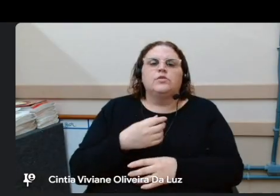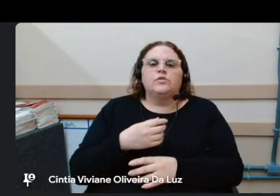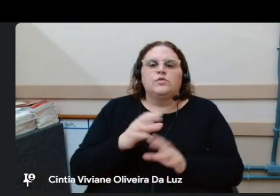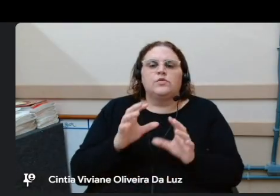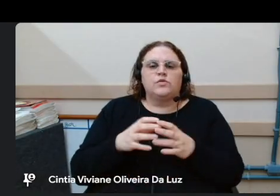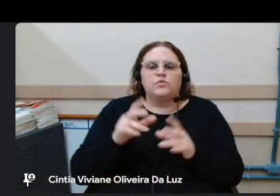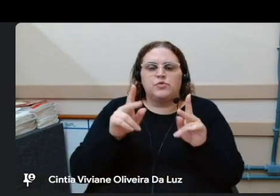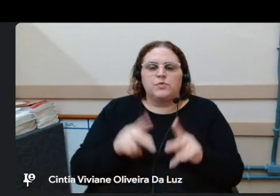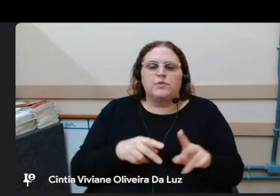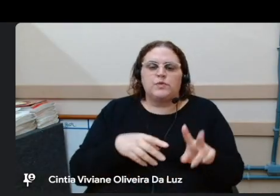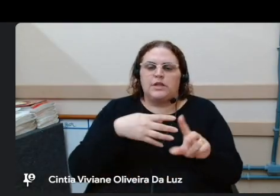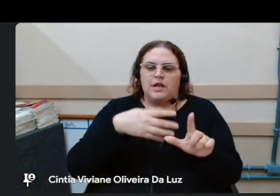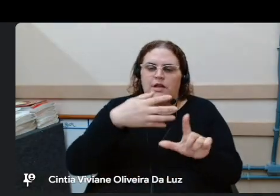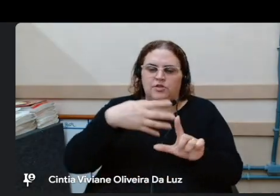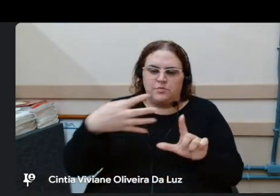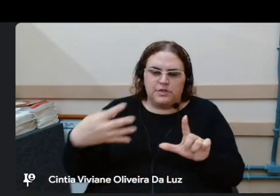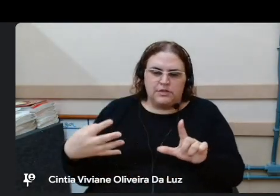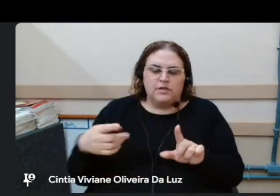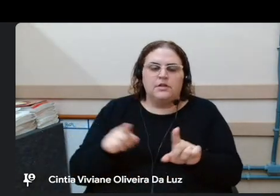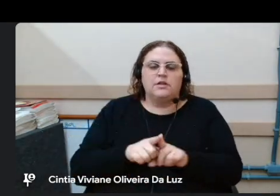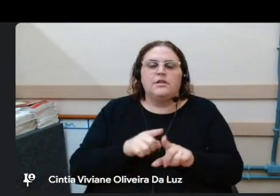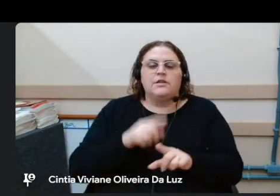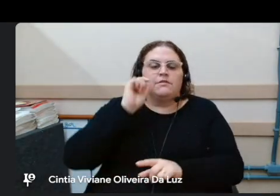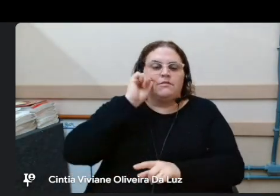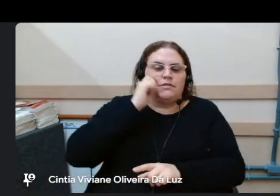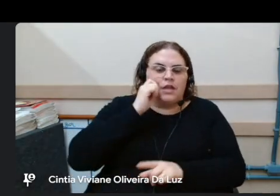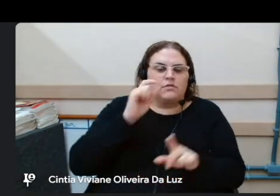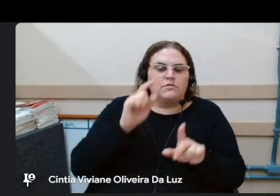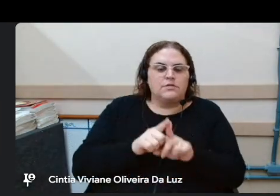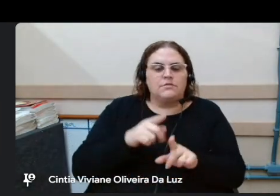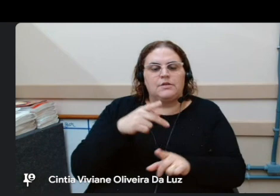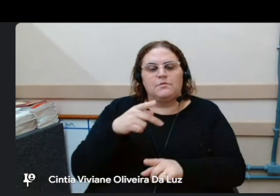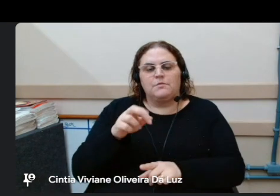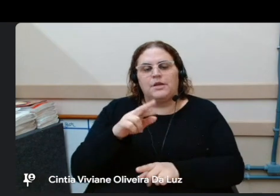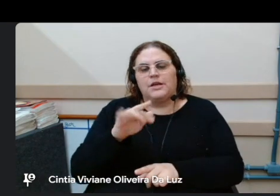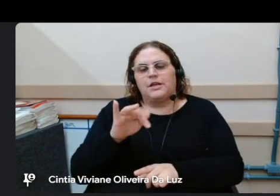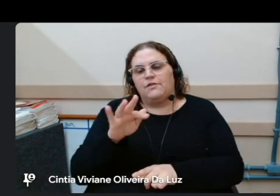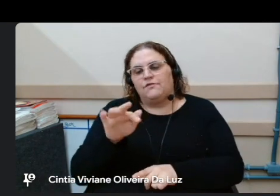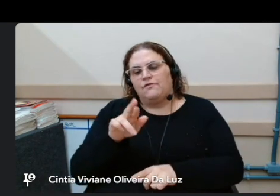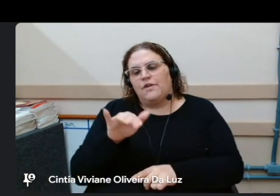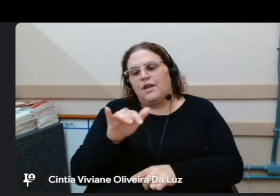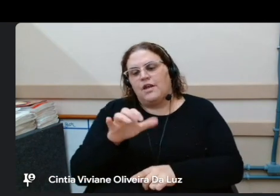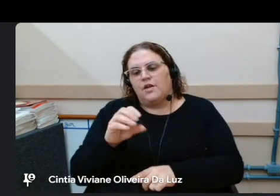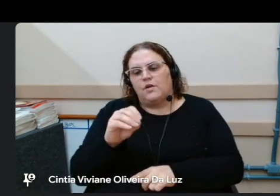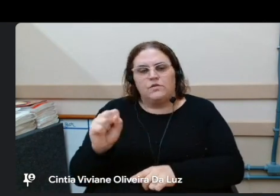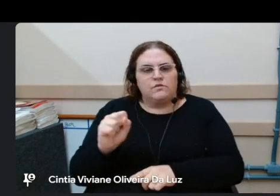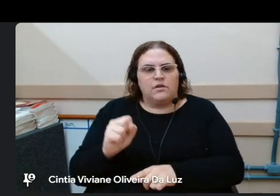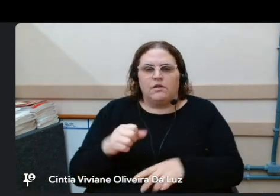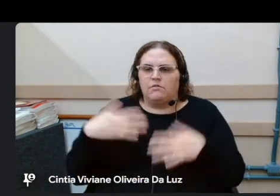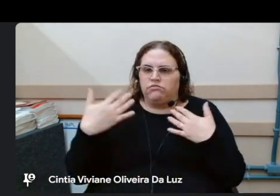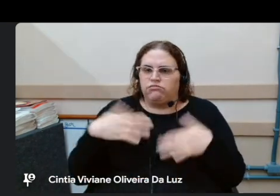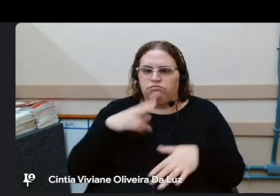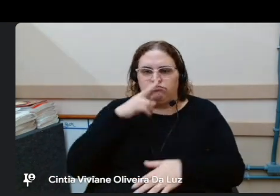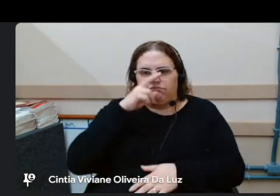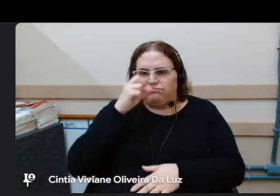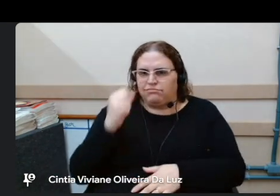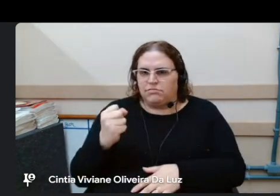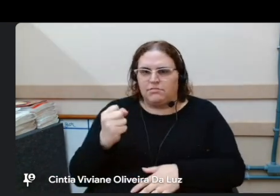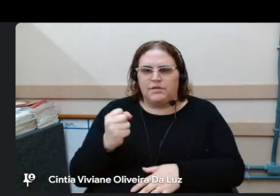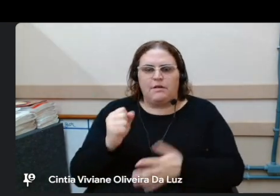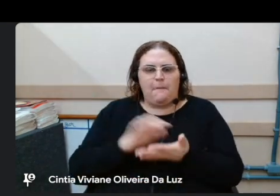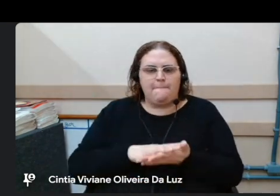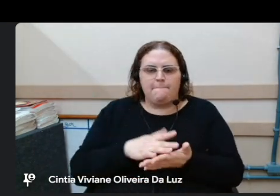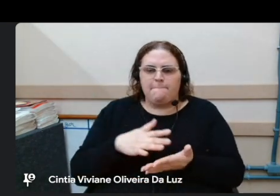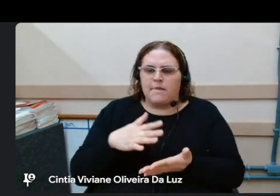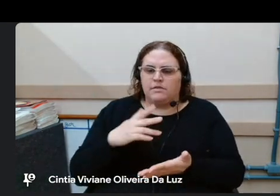afrobox btq a mais negros e periféricos eh que tá bombando